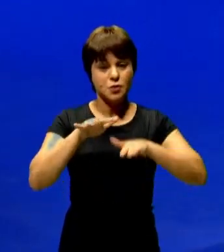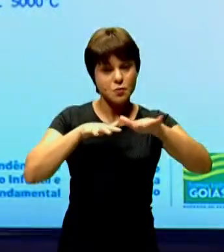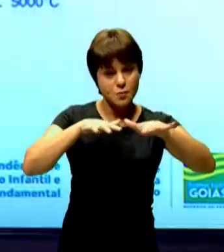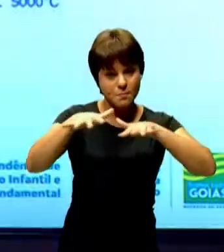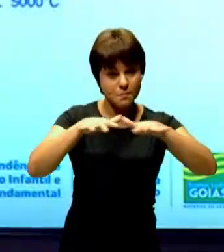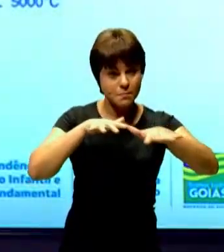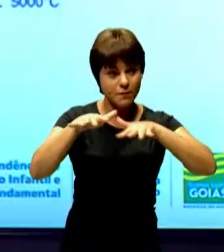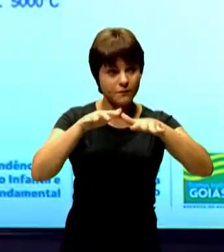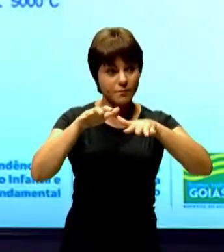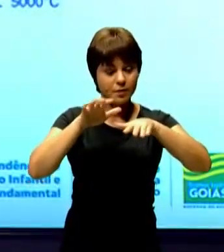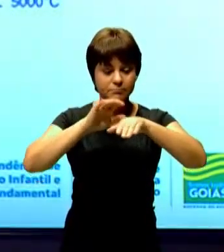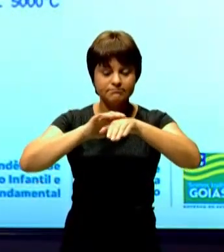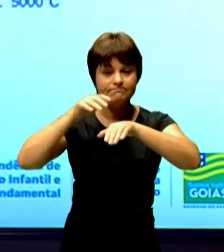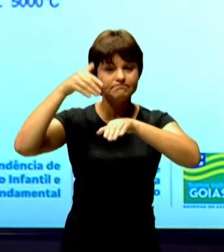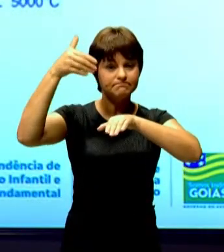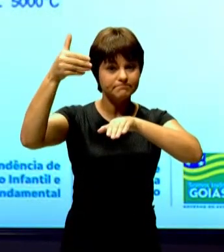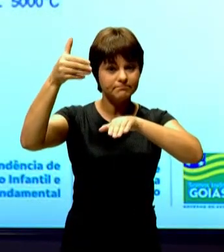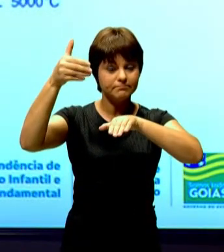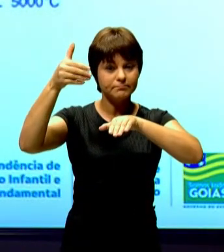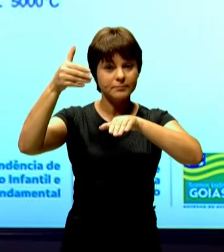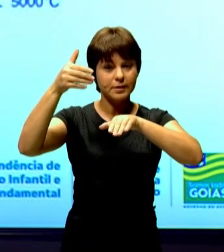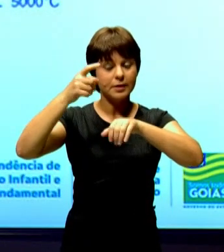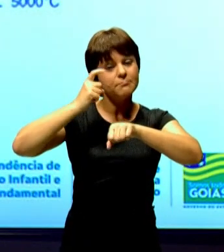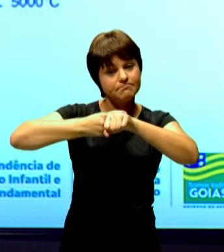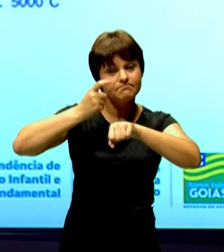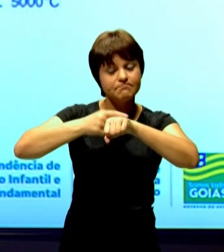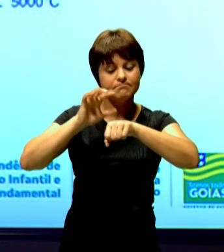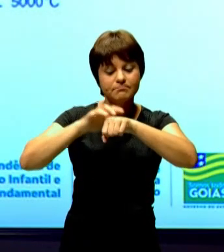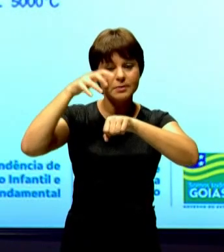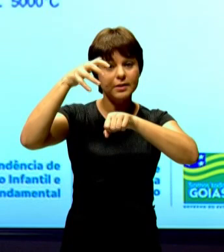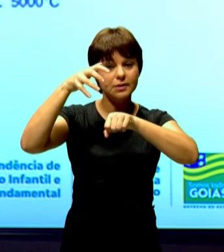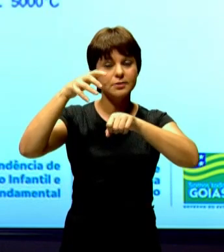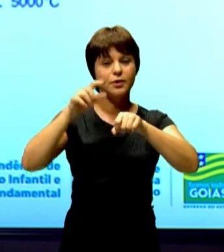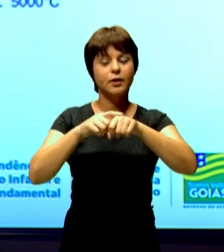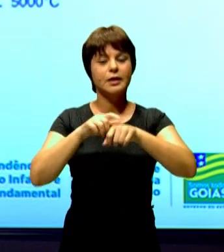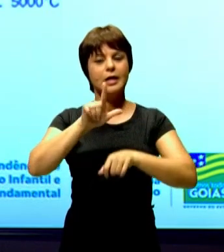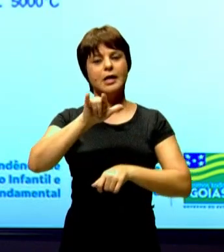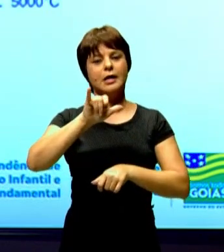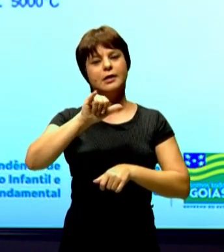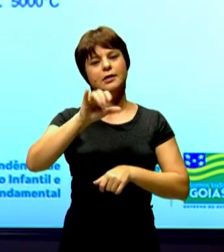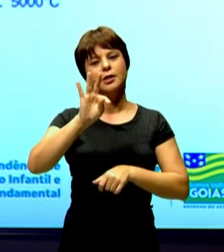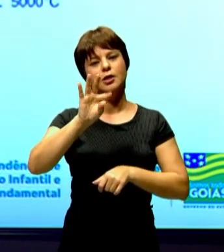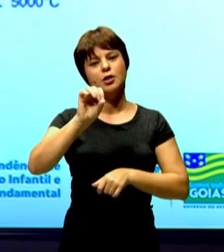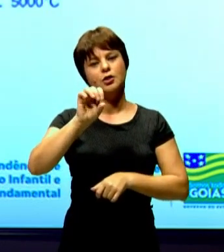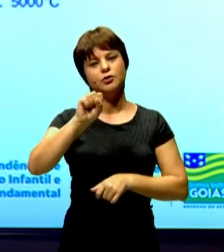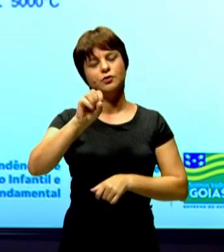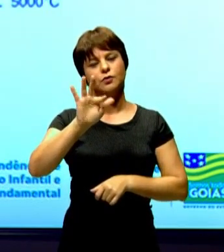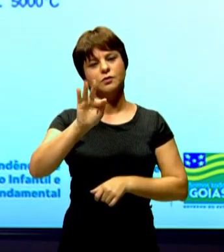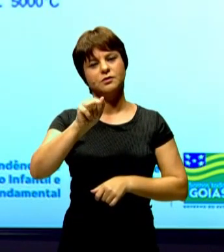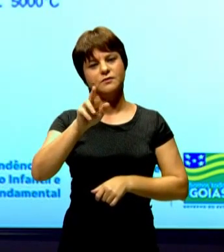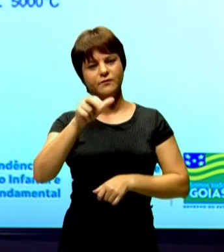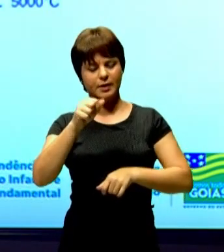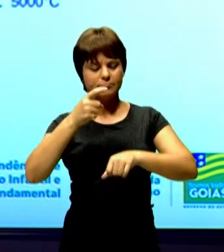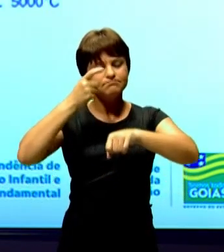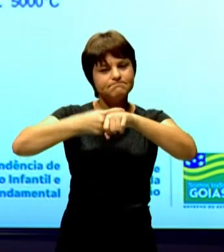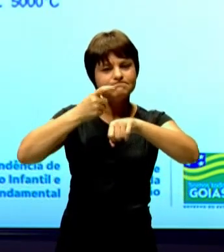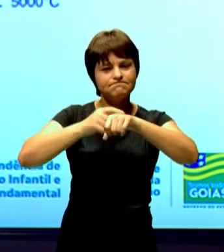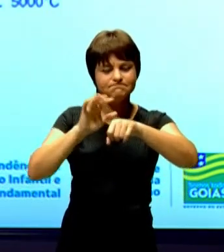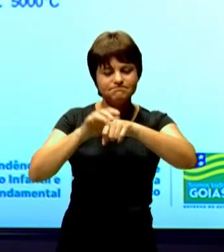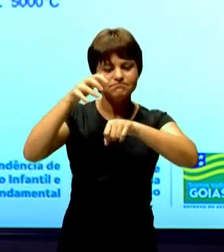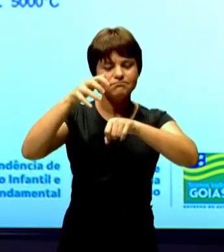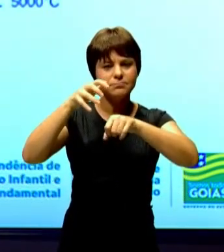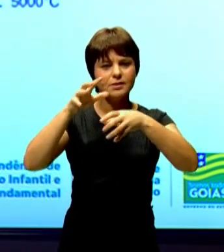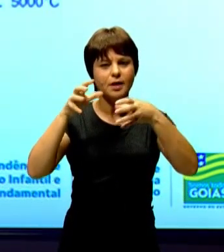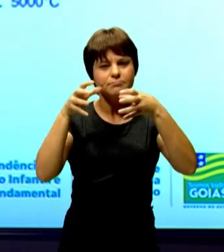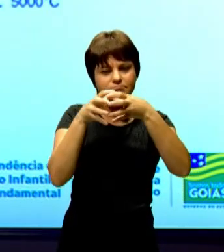daria na camada mais superior, que seria mais rígida, que no caso é a litosfera. Essa litosfera está apoiada numa